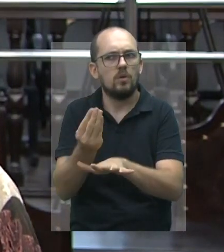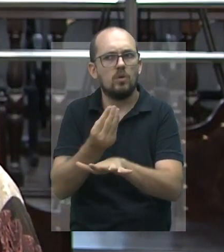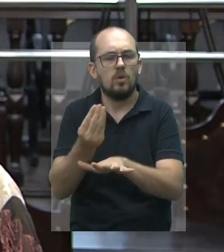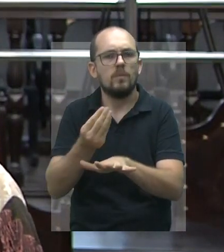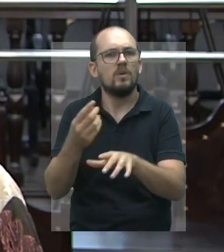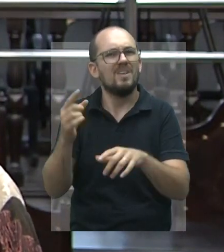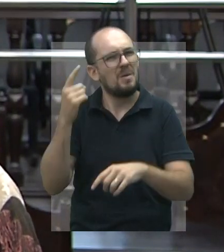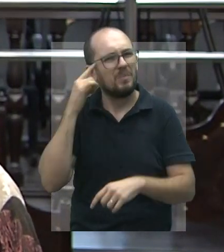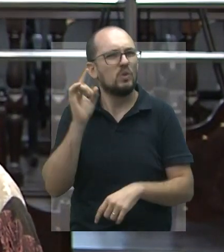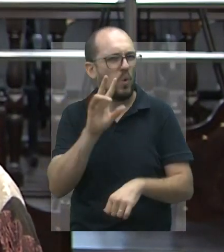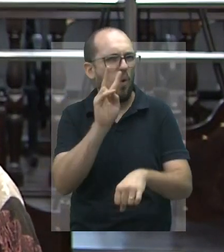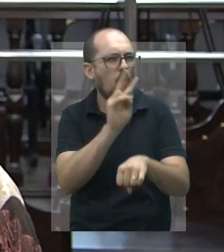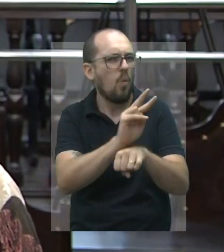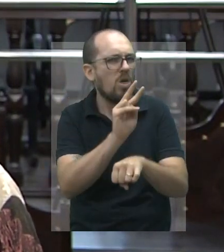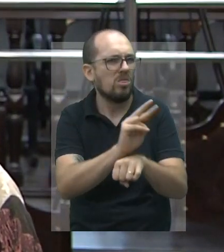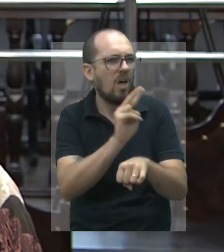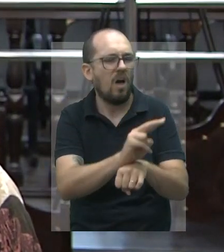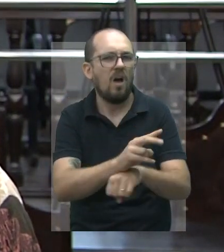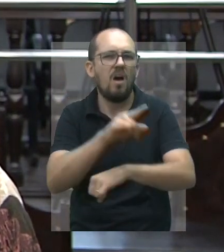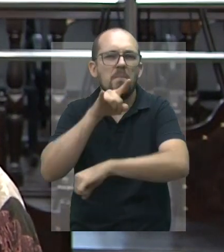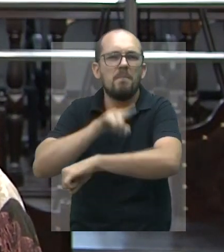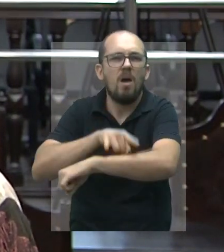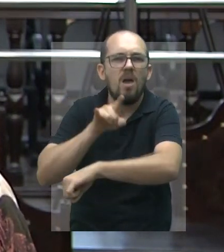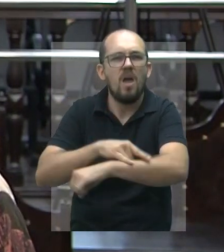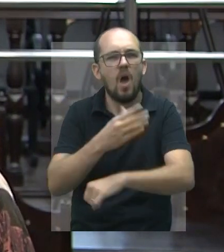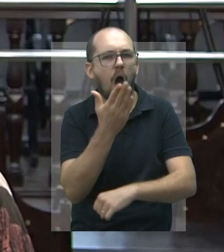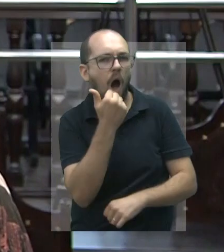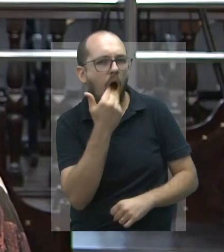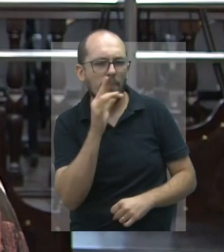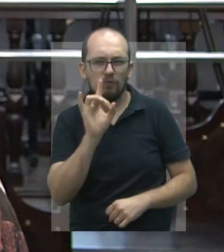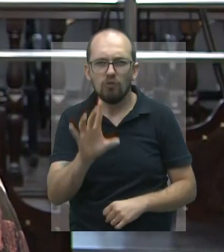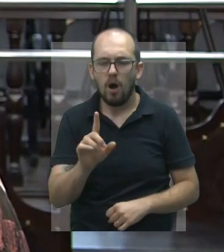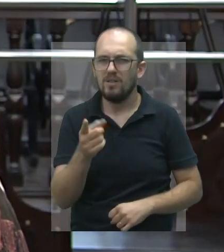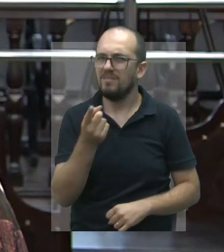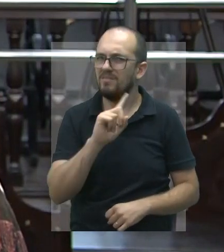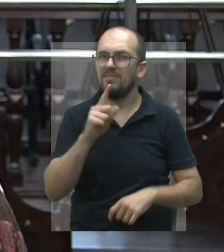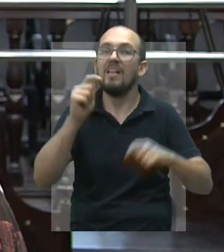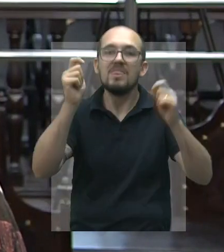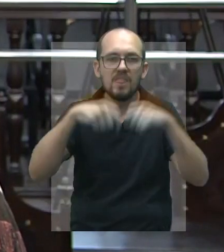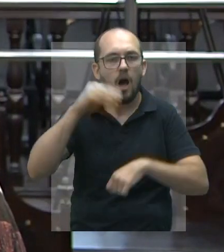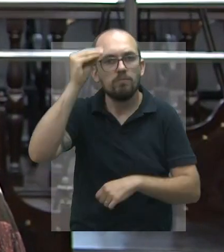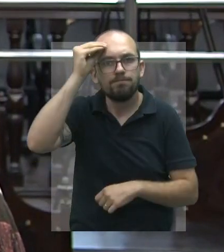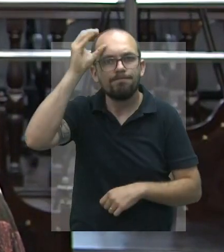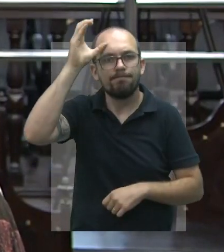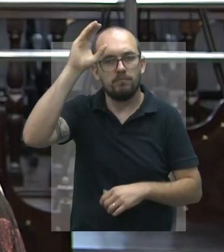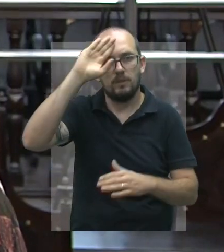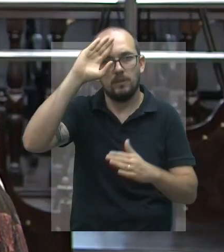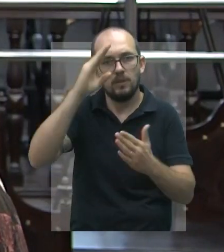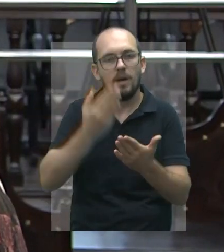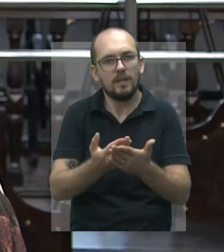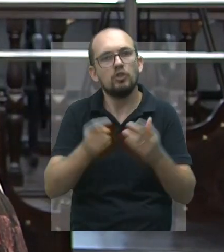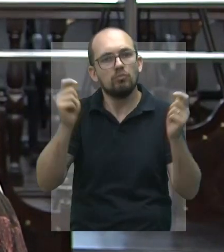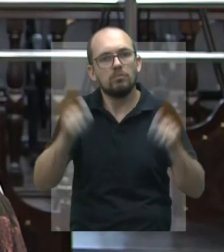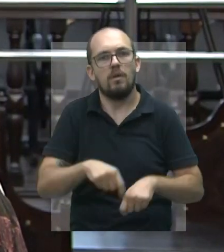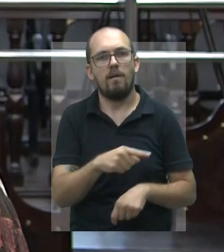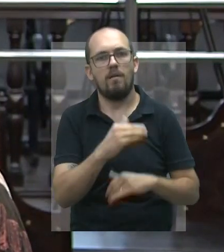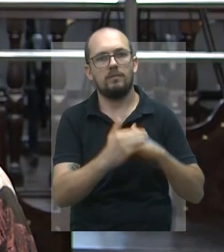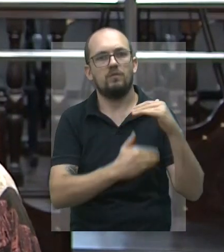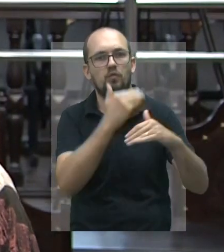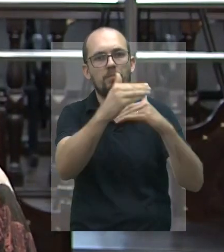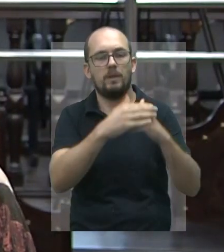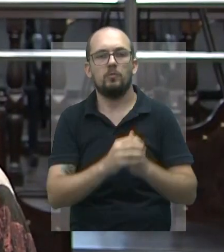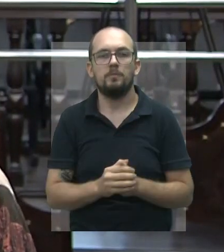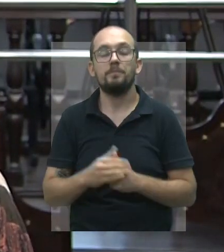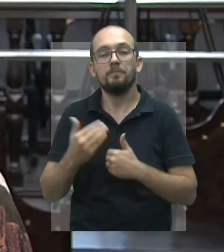acredita que não é só cuidar das necessidades básicas, mas sim a possibilidade de um desenvolvimento, né? E aí